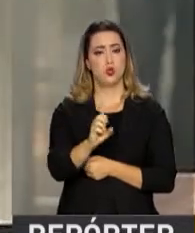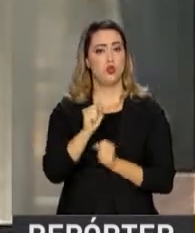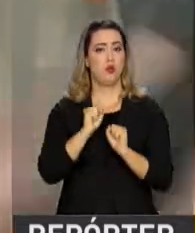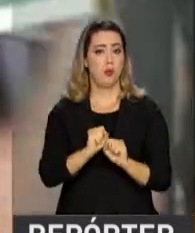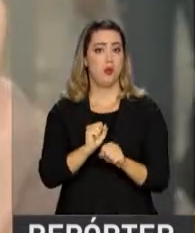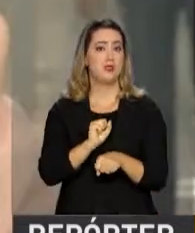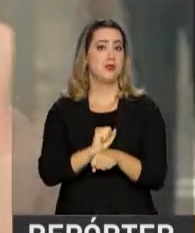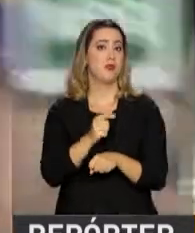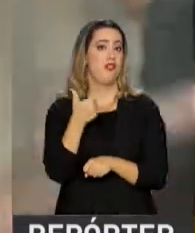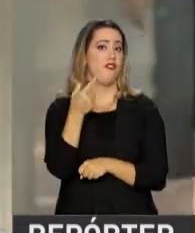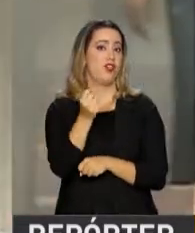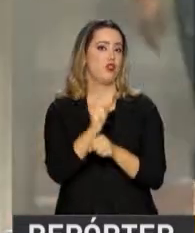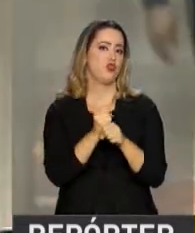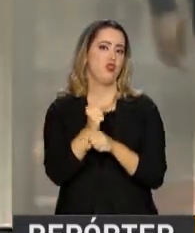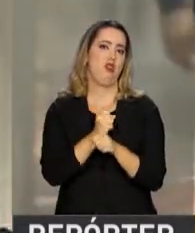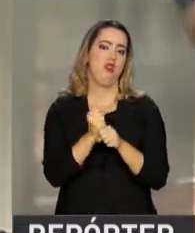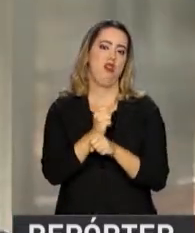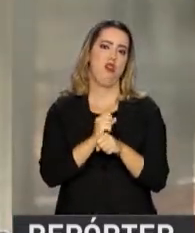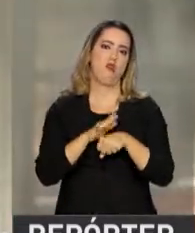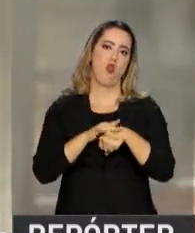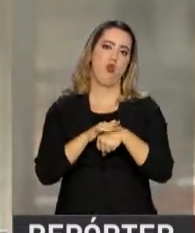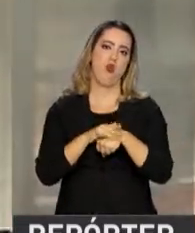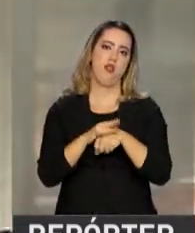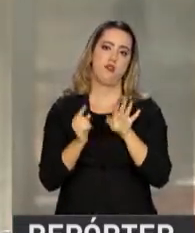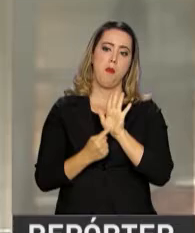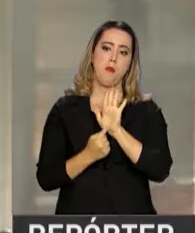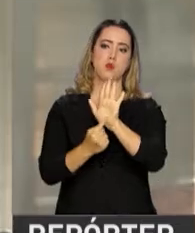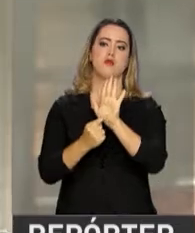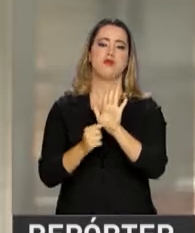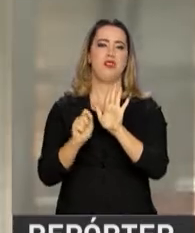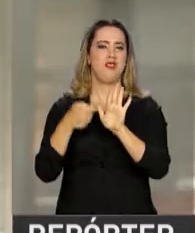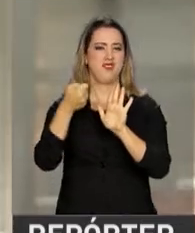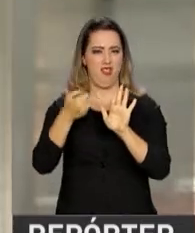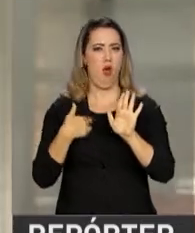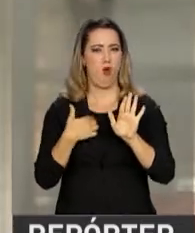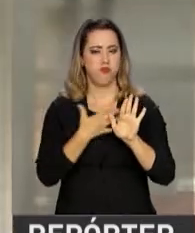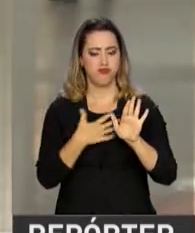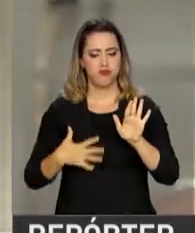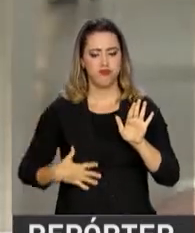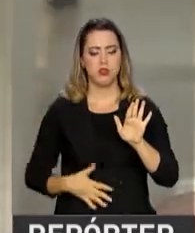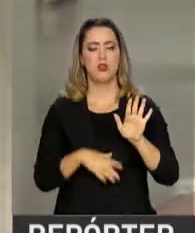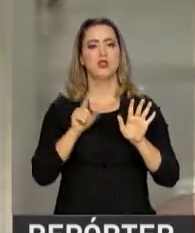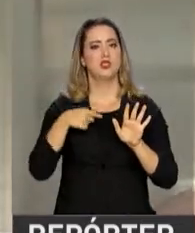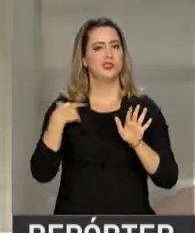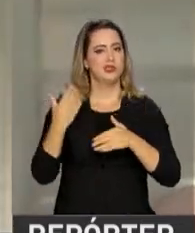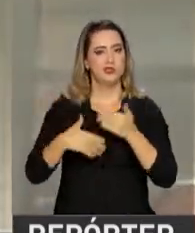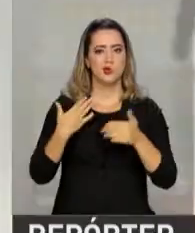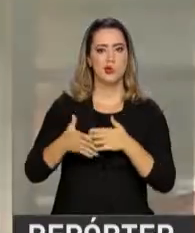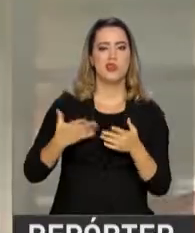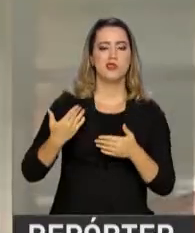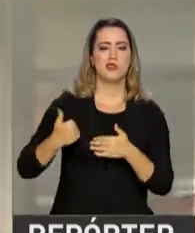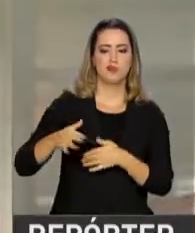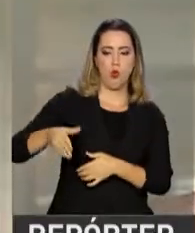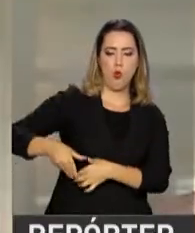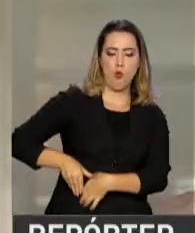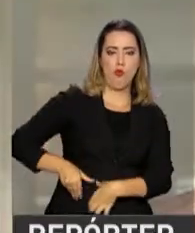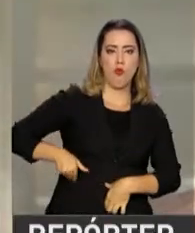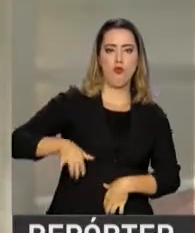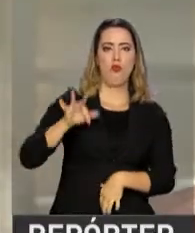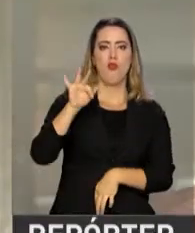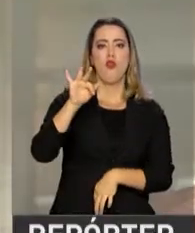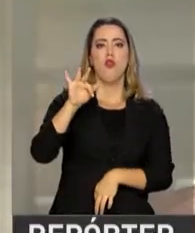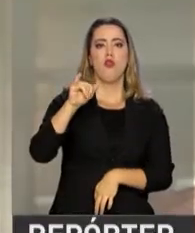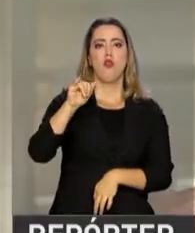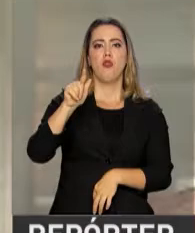mais. E quando causam? Quando causam sintomas, os sintomas já são relacionados a uma doença avançada do fígado, ou eventualmente até já